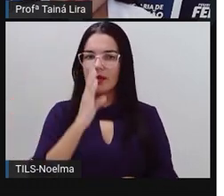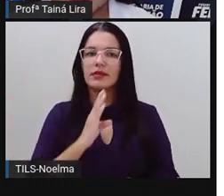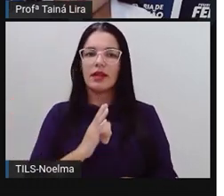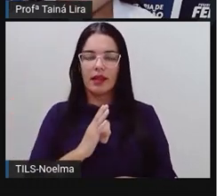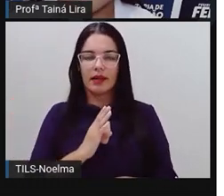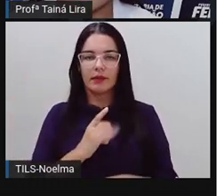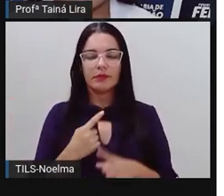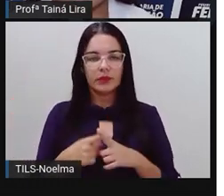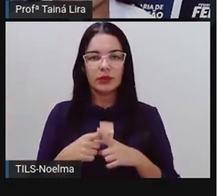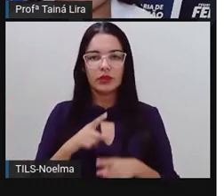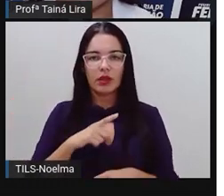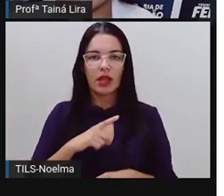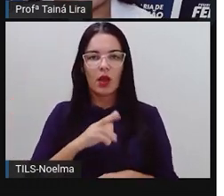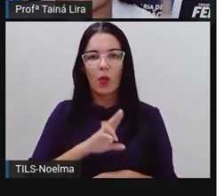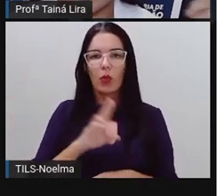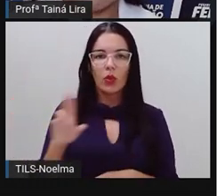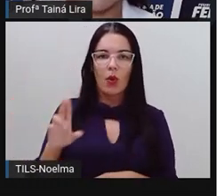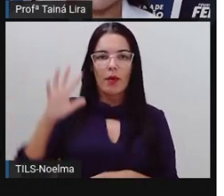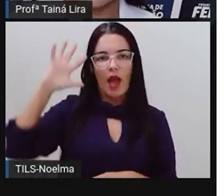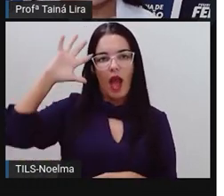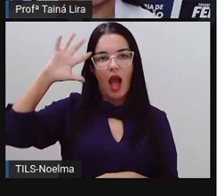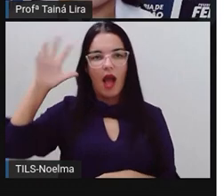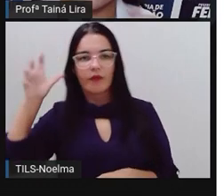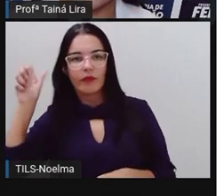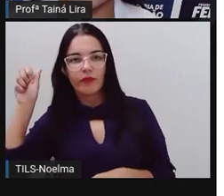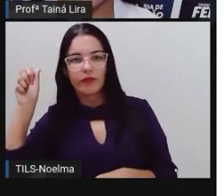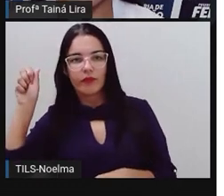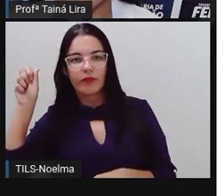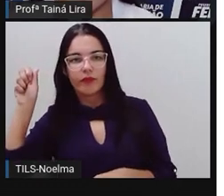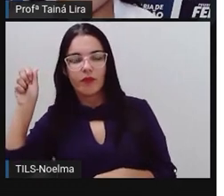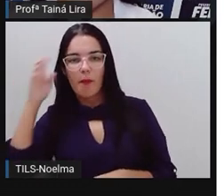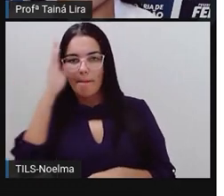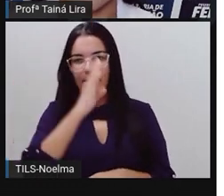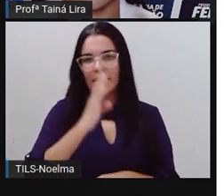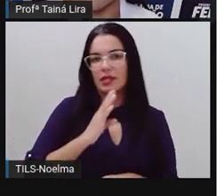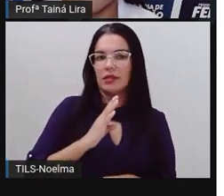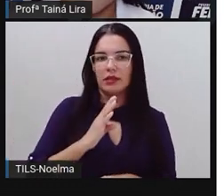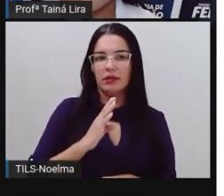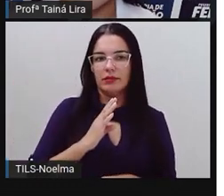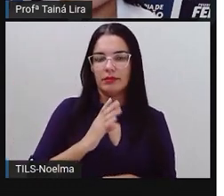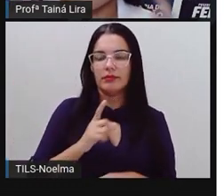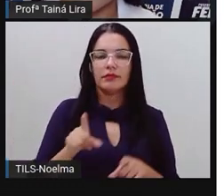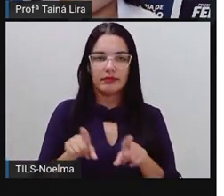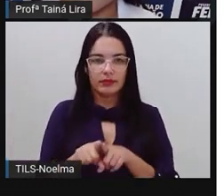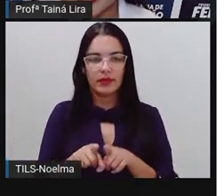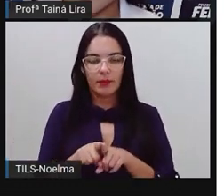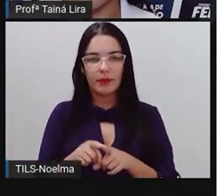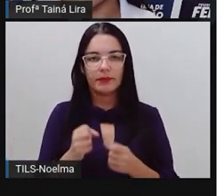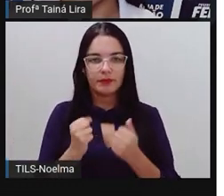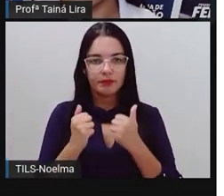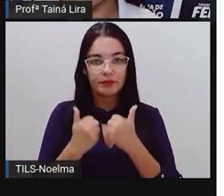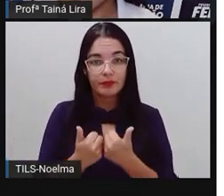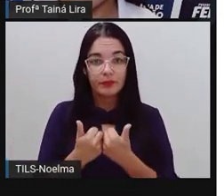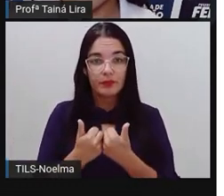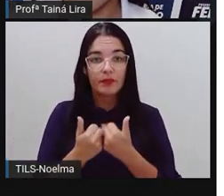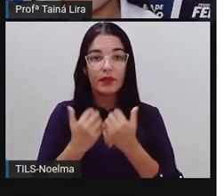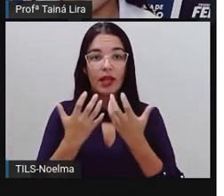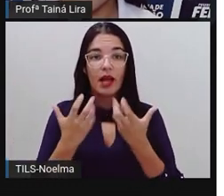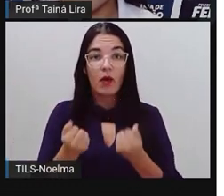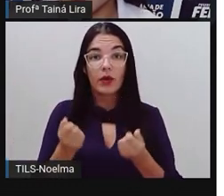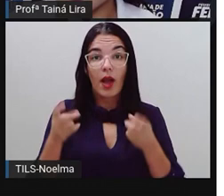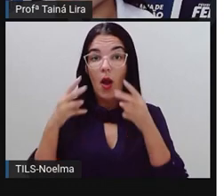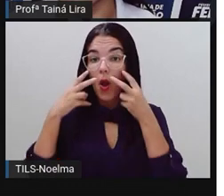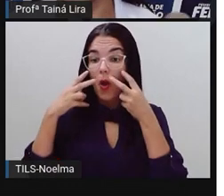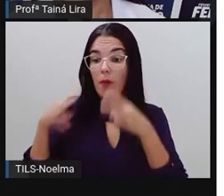tá essa primeira palavrinha aí afro vende África Tá bom então vamos ver então já começa